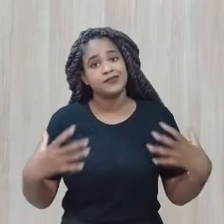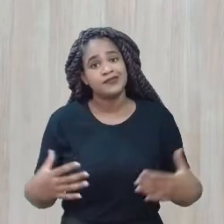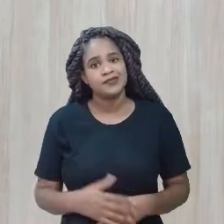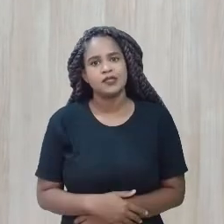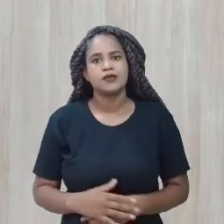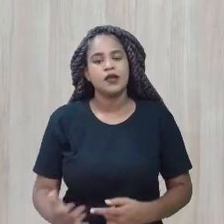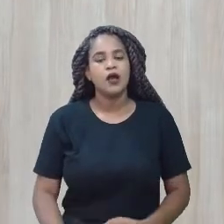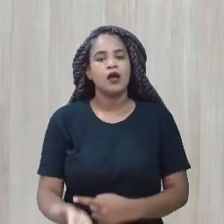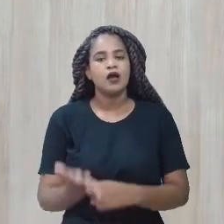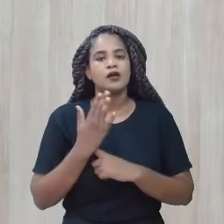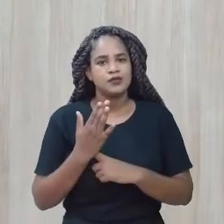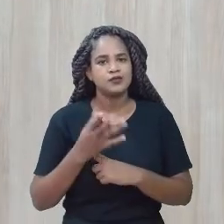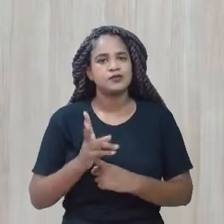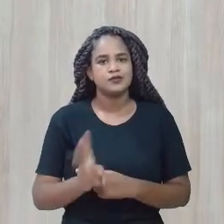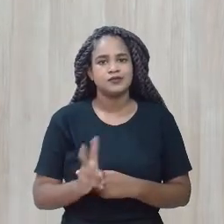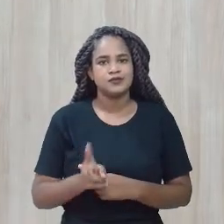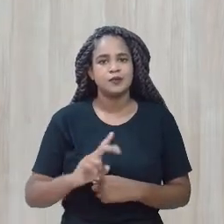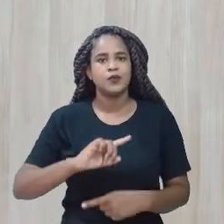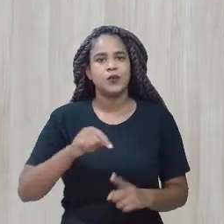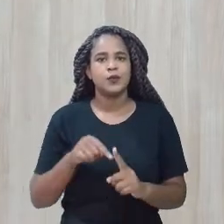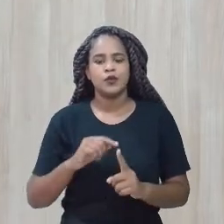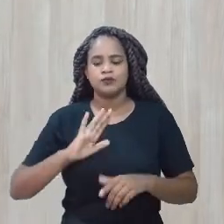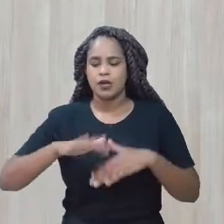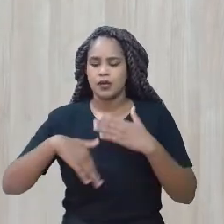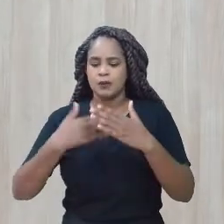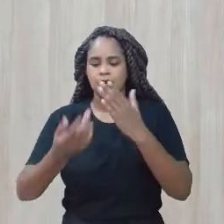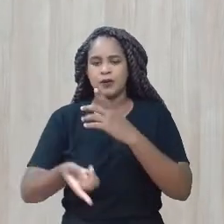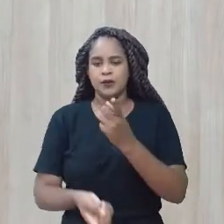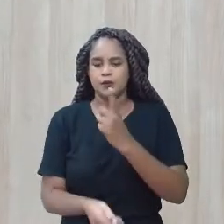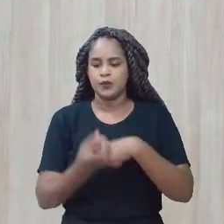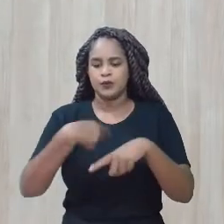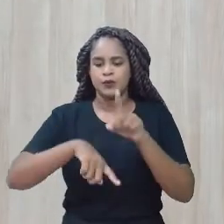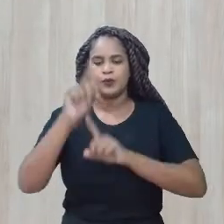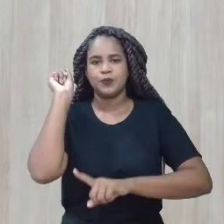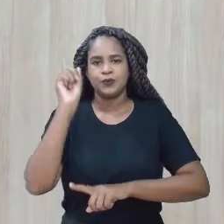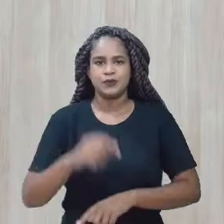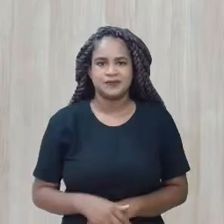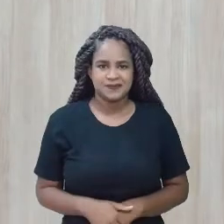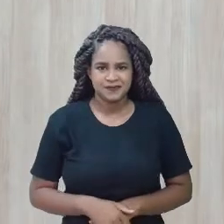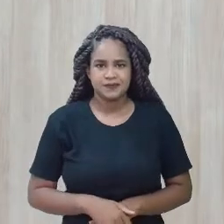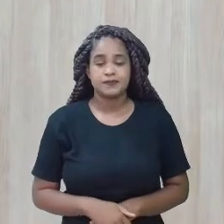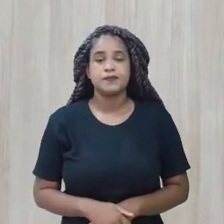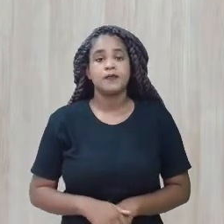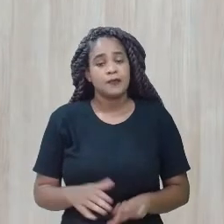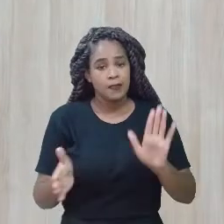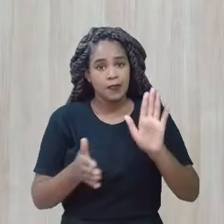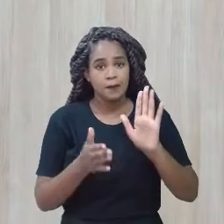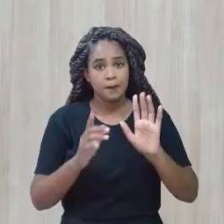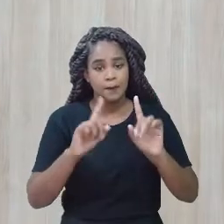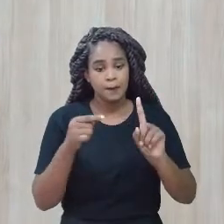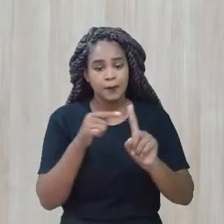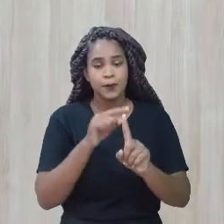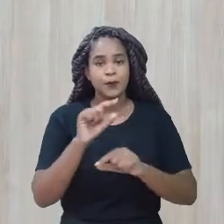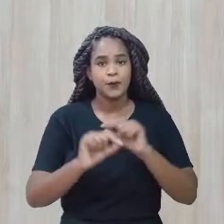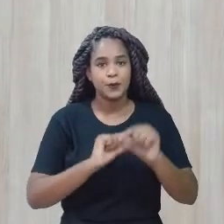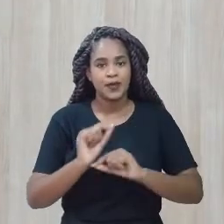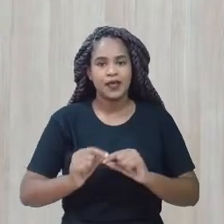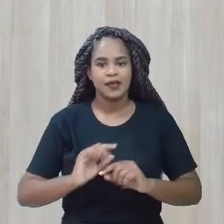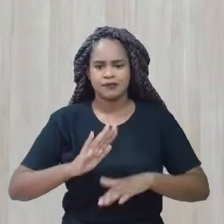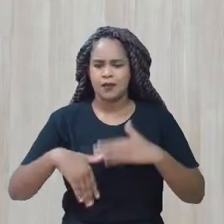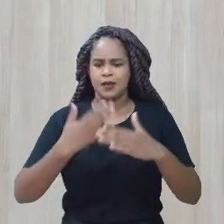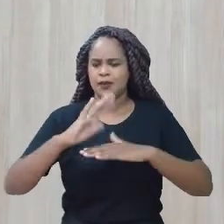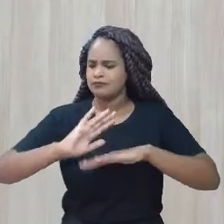nos ajuda, não é, a prosseguir dentro daquele propósito que nós temos. E o propósito de vocês é